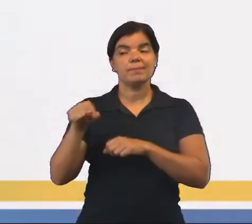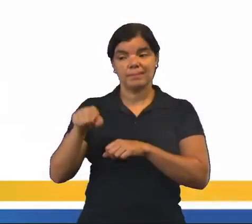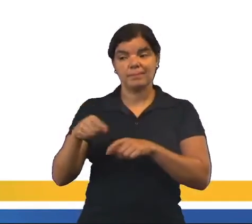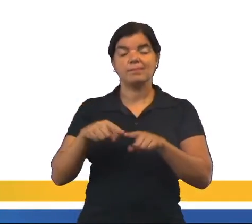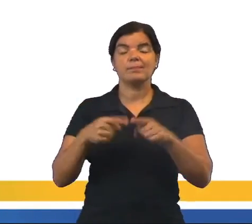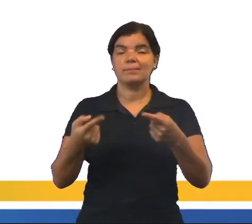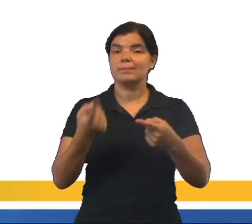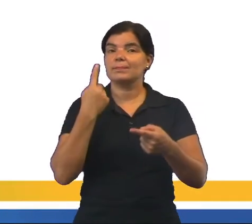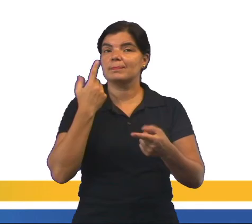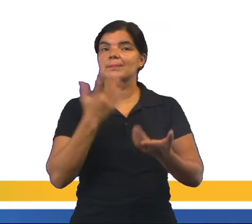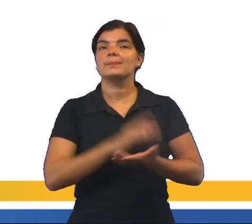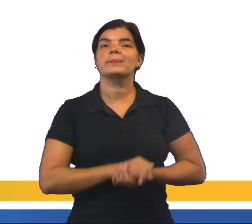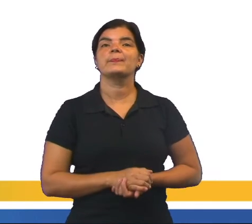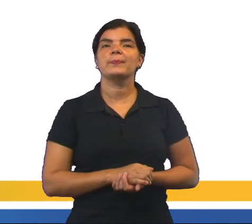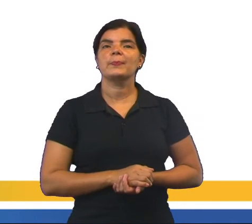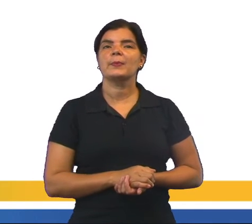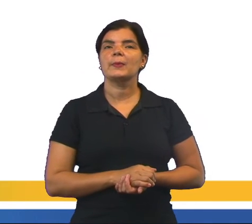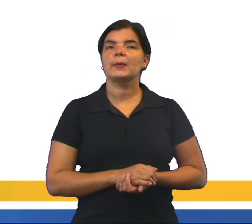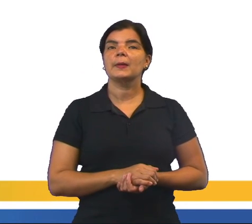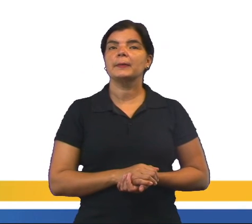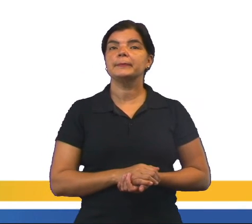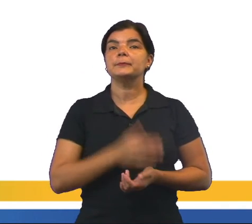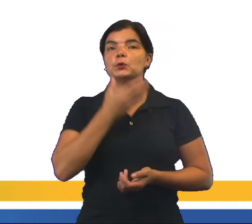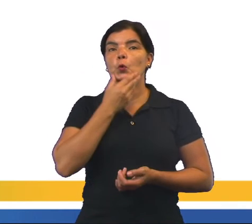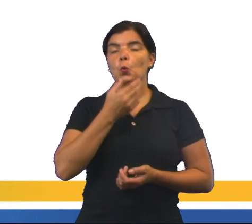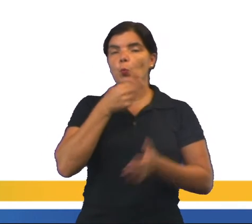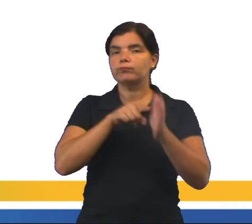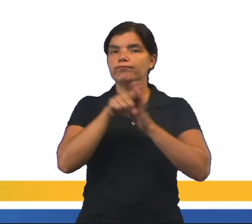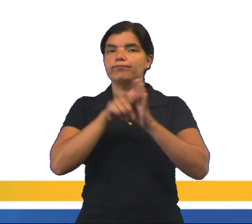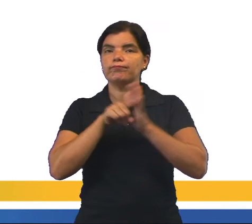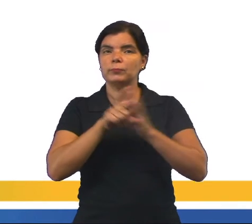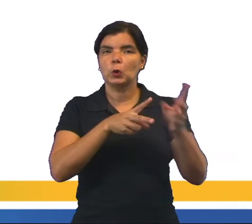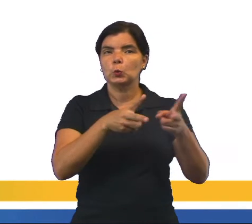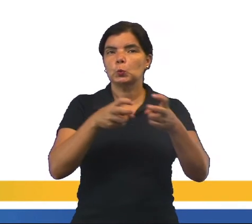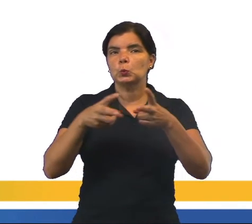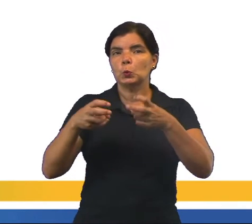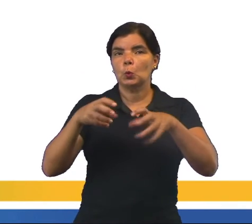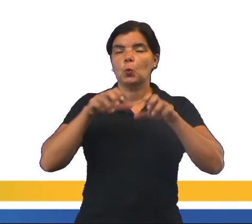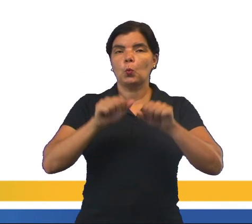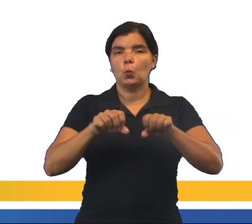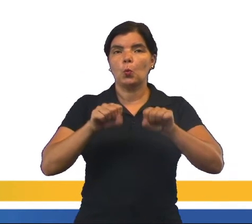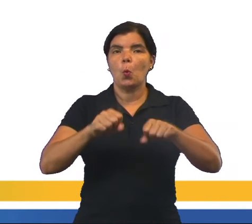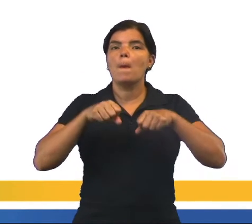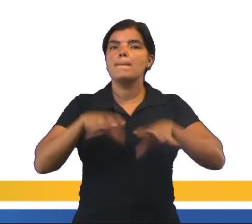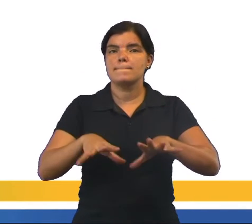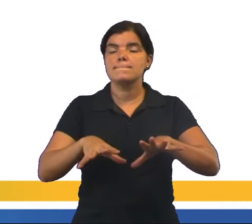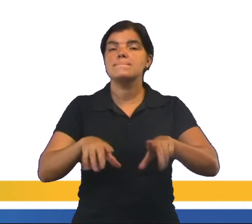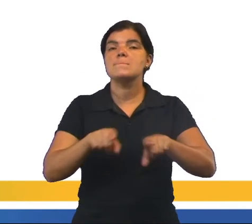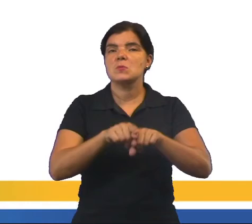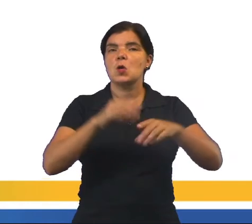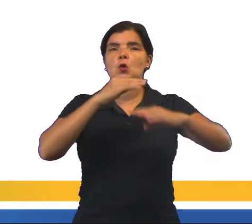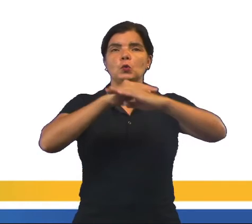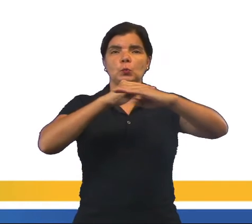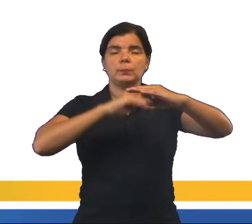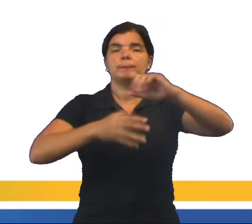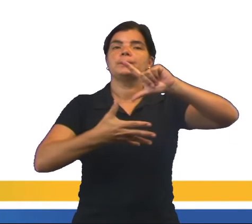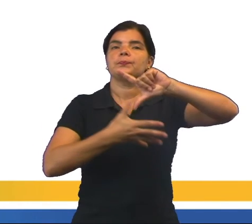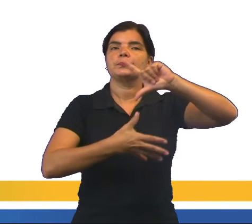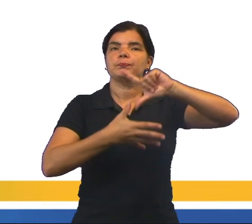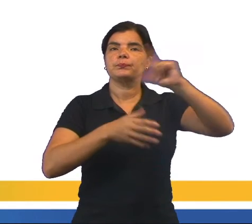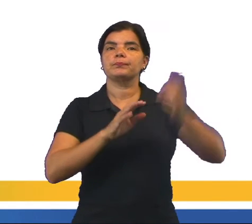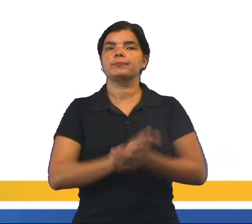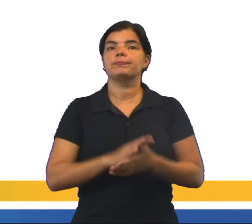nesse sentido então. Vamos lá. Segundo Stiglitz, a exploração dos colonizadores semeou a desigualdade na